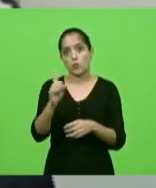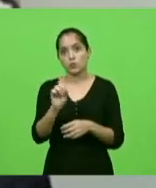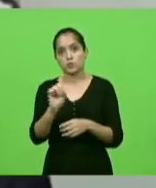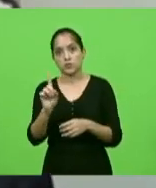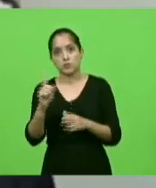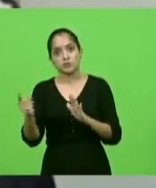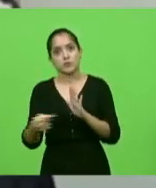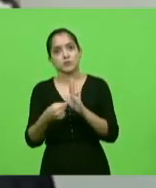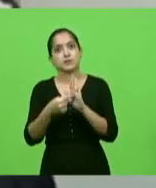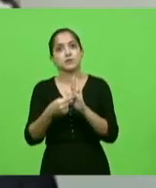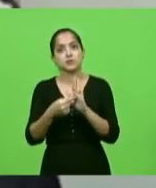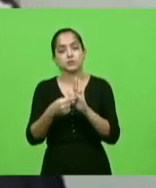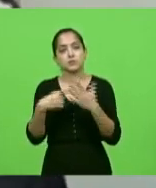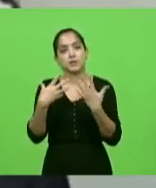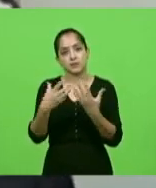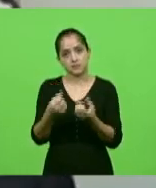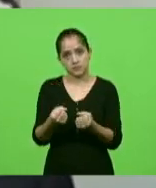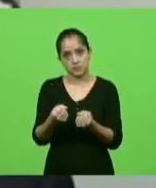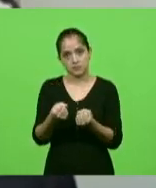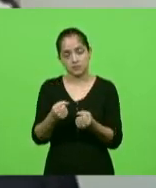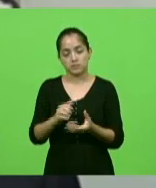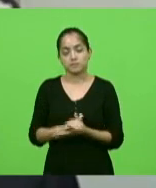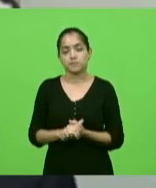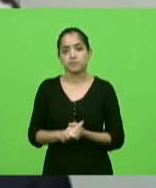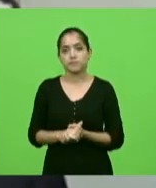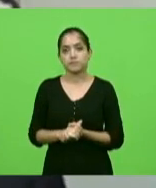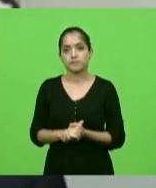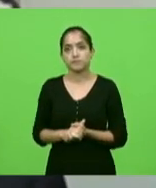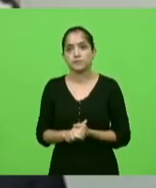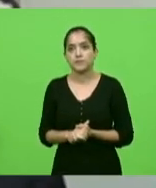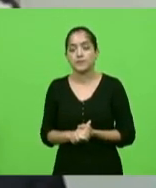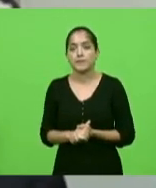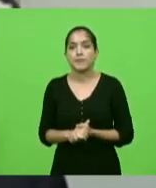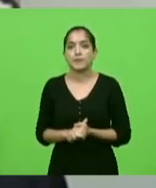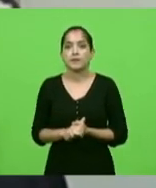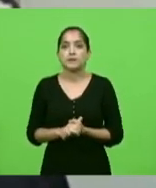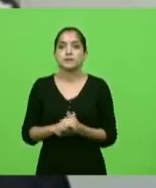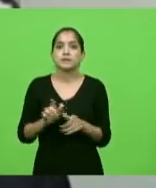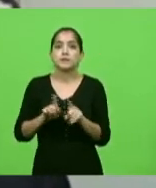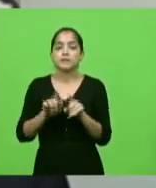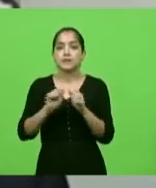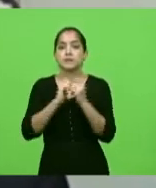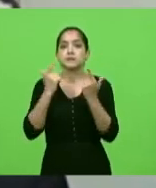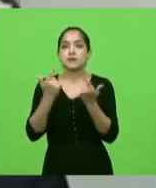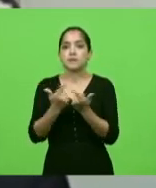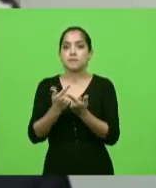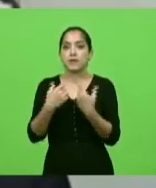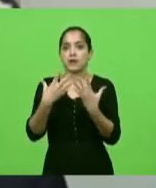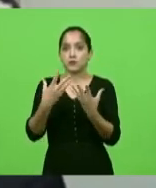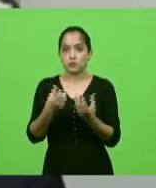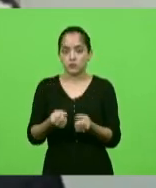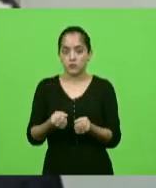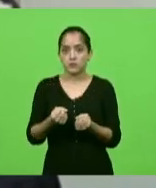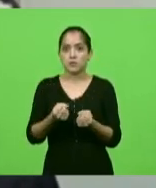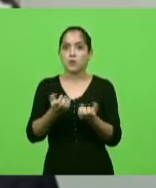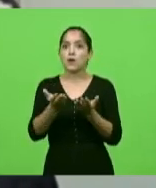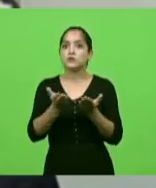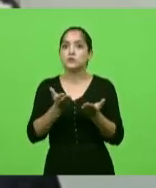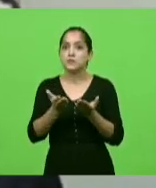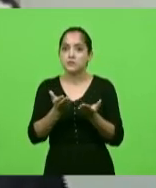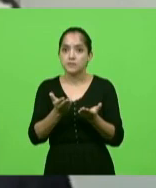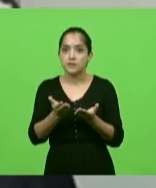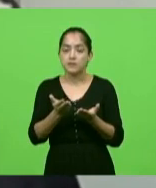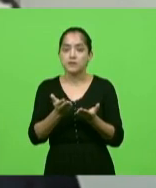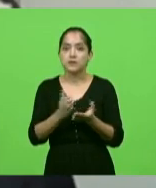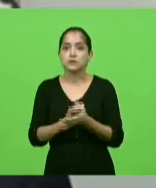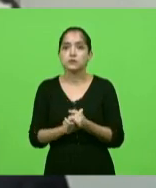da denúncia autorizada pela cama pela cama prosseguimento à Assembleia autorizou em juízo de admissibilidade fosse